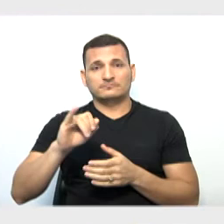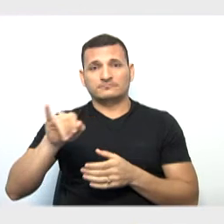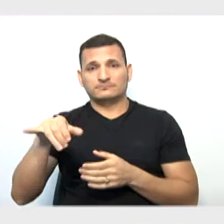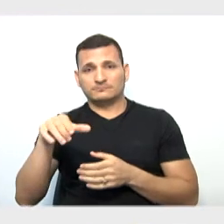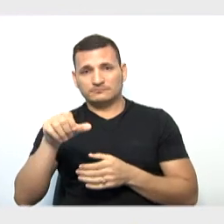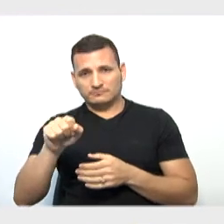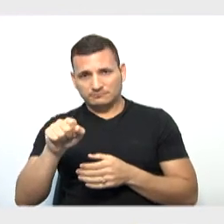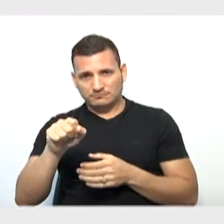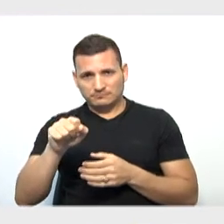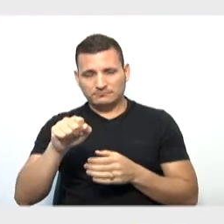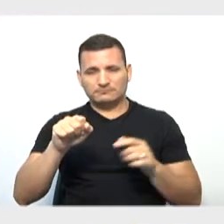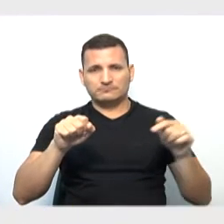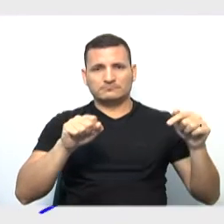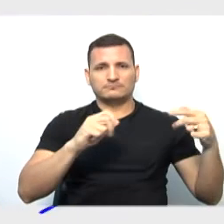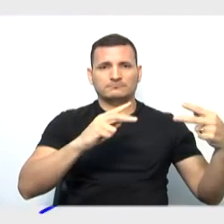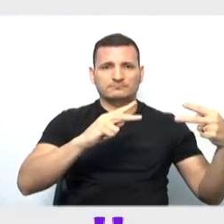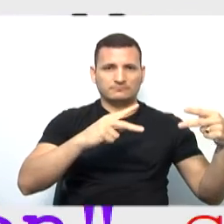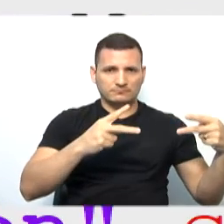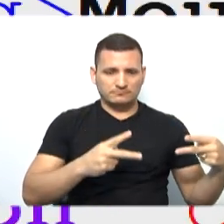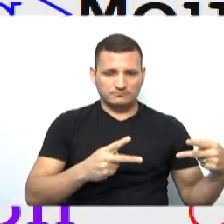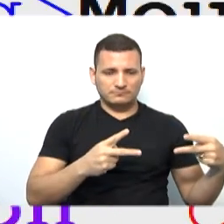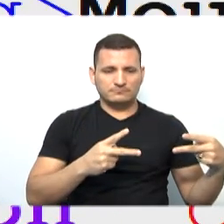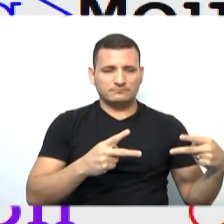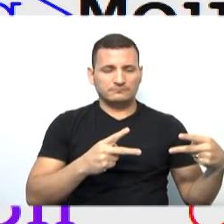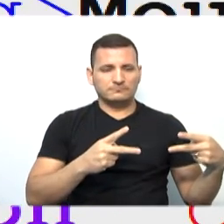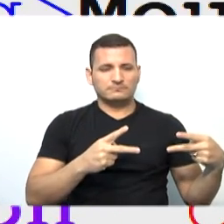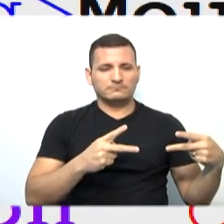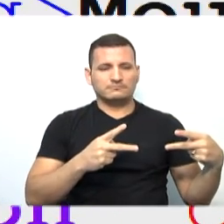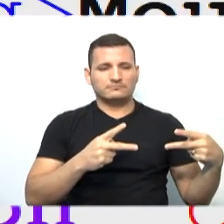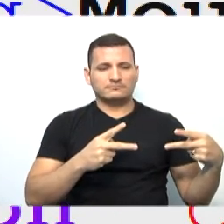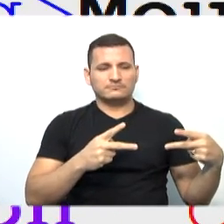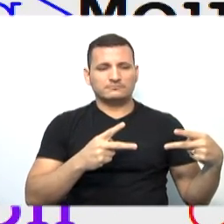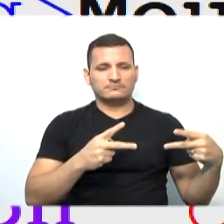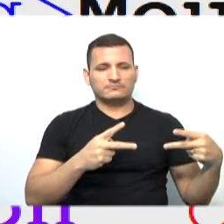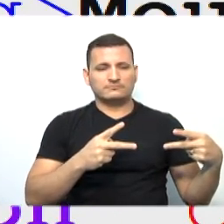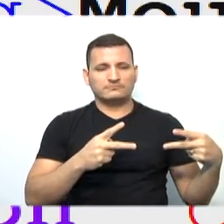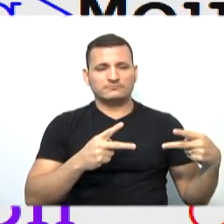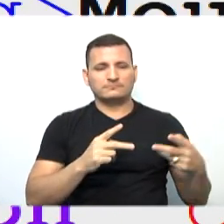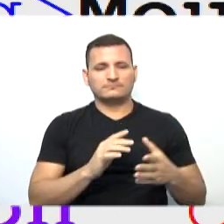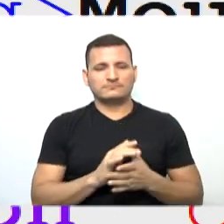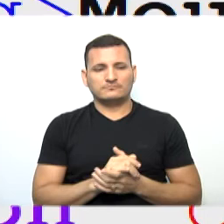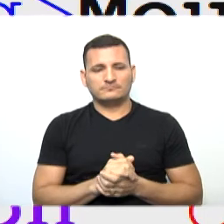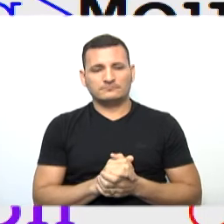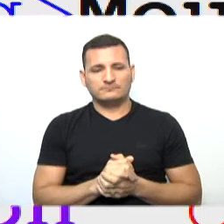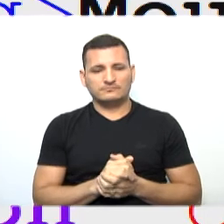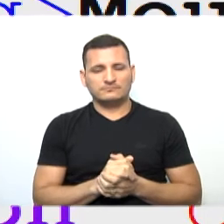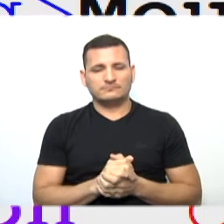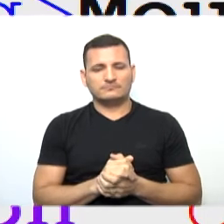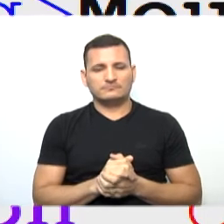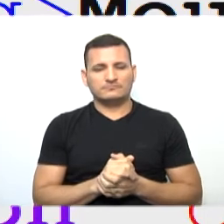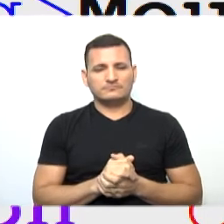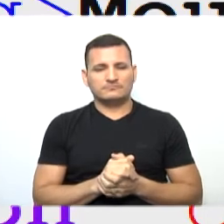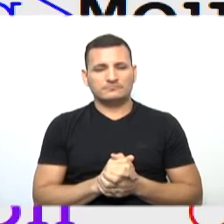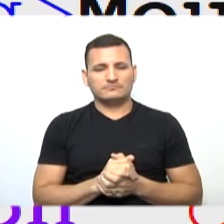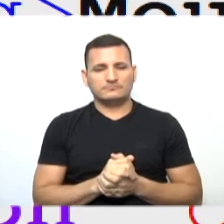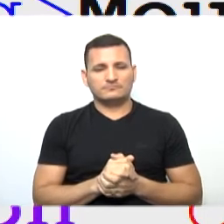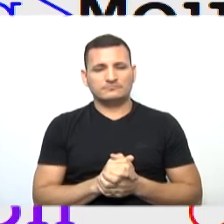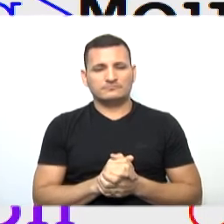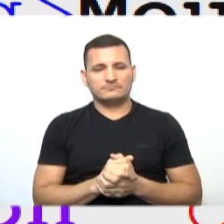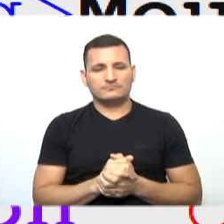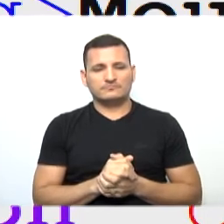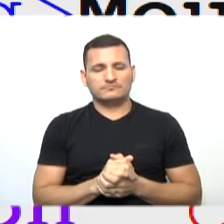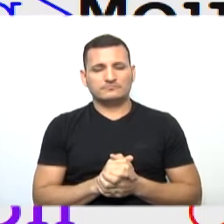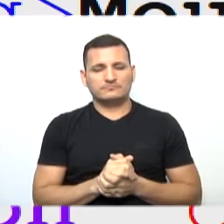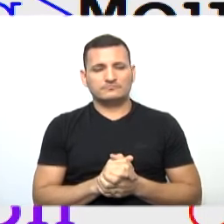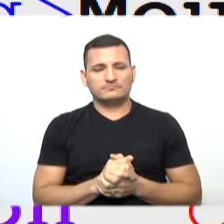JS dentro do HTML, dentro lá do nosso head, embaixo do